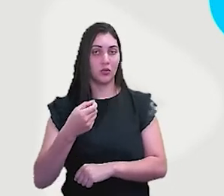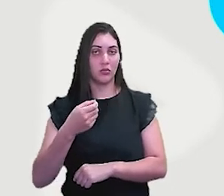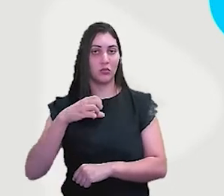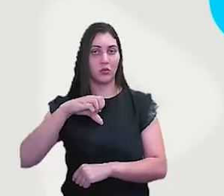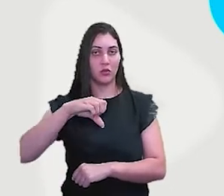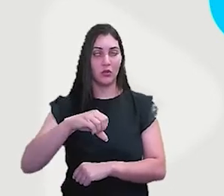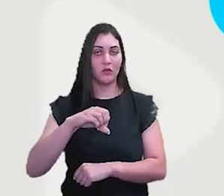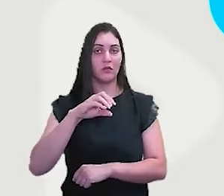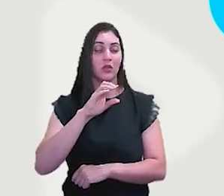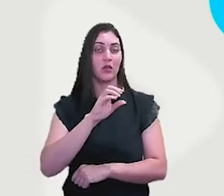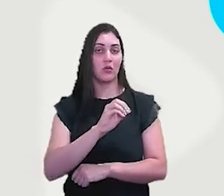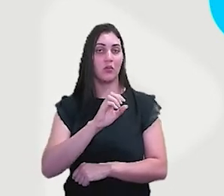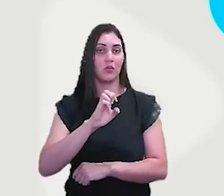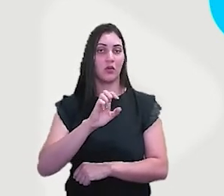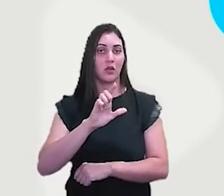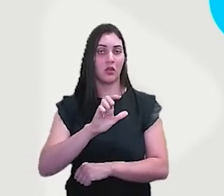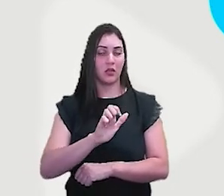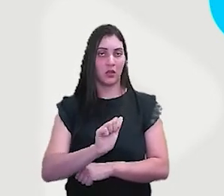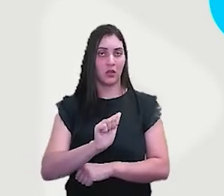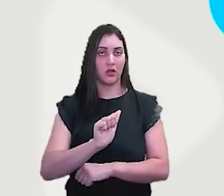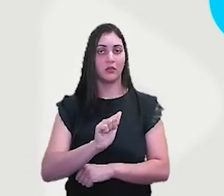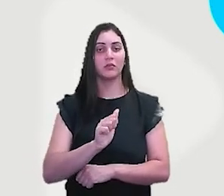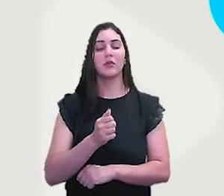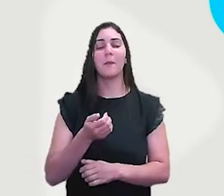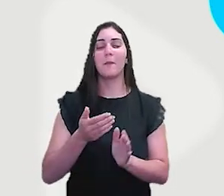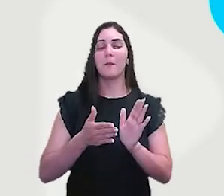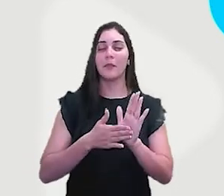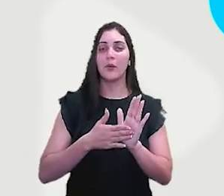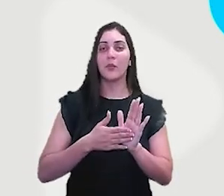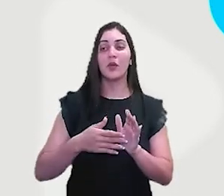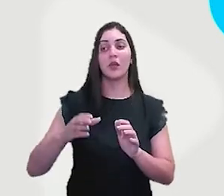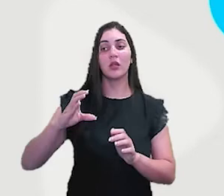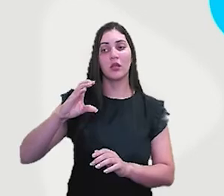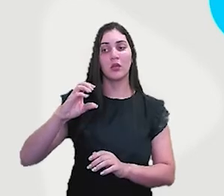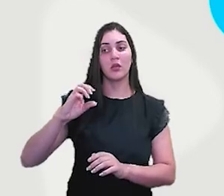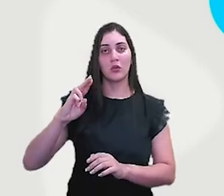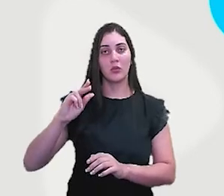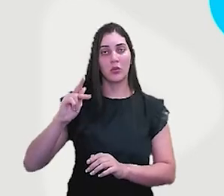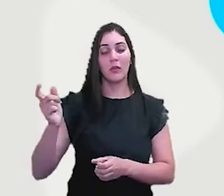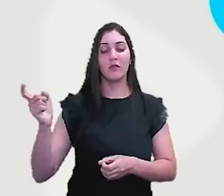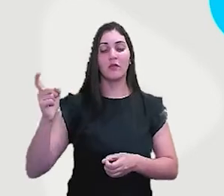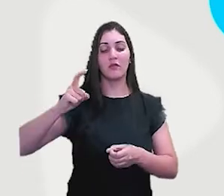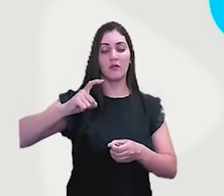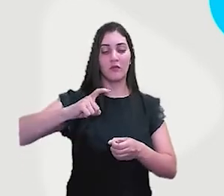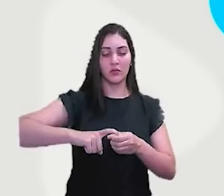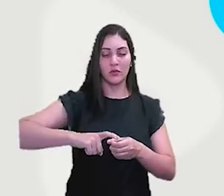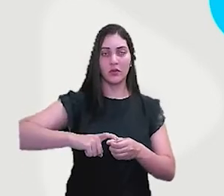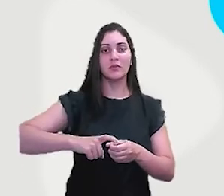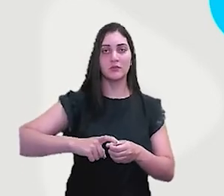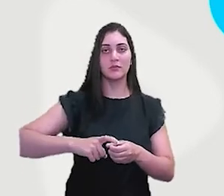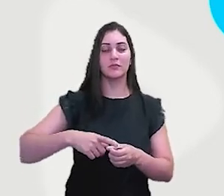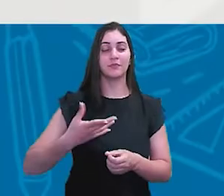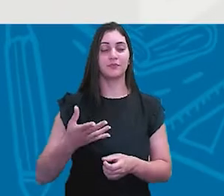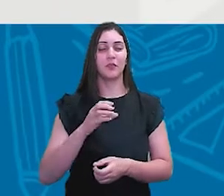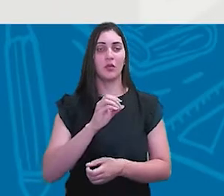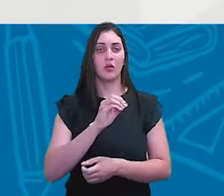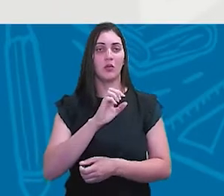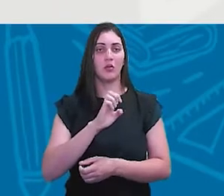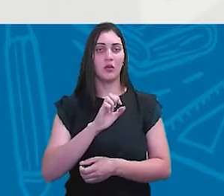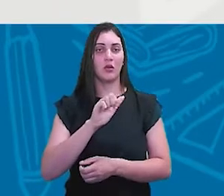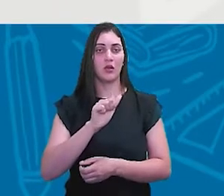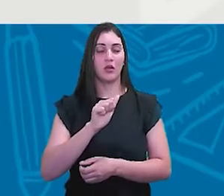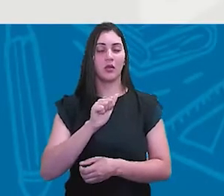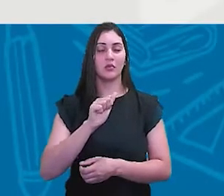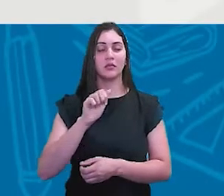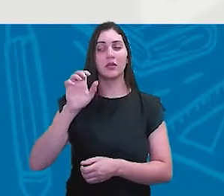fosse reincorporado. Então, a OEA, que é a Organização dos Estados Americanos, ela é